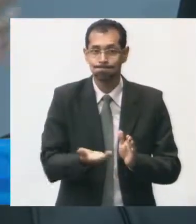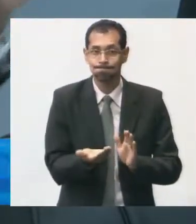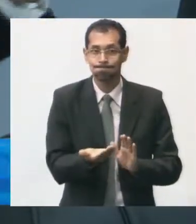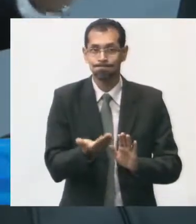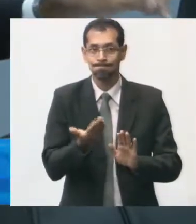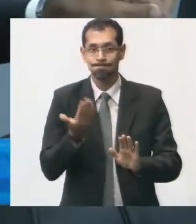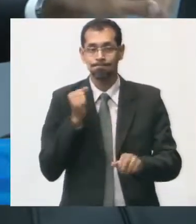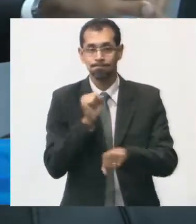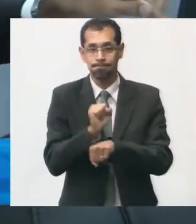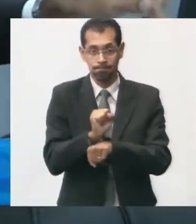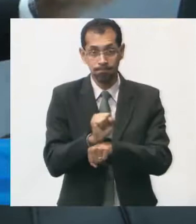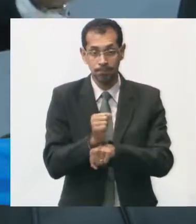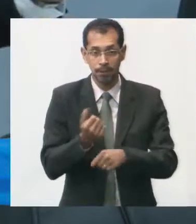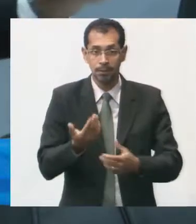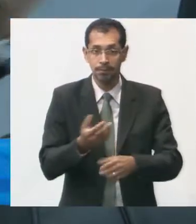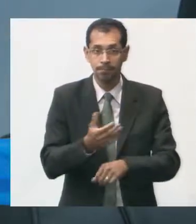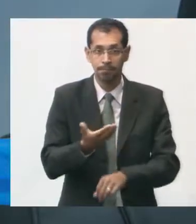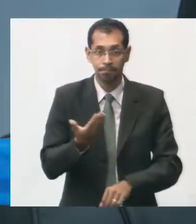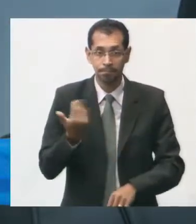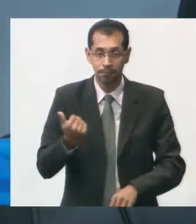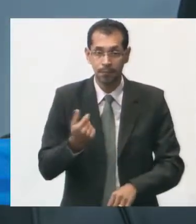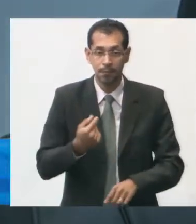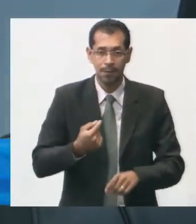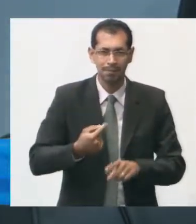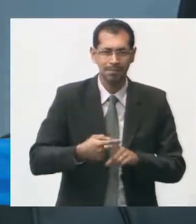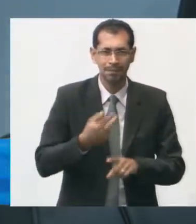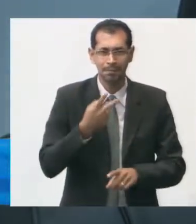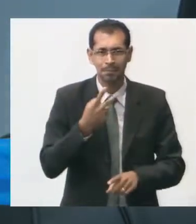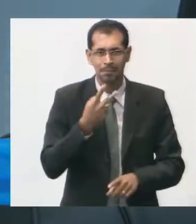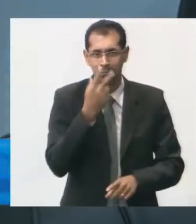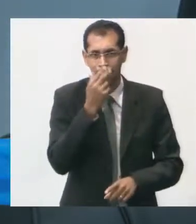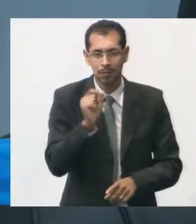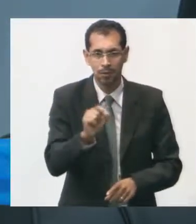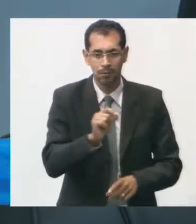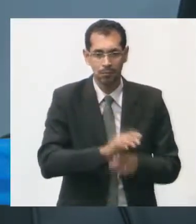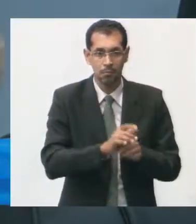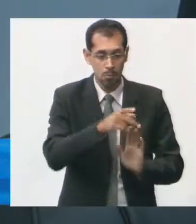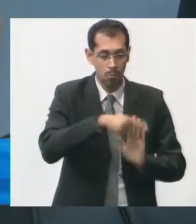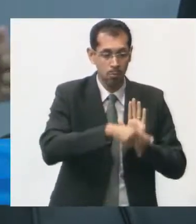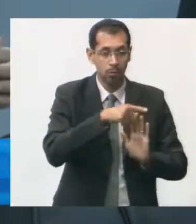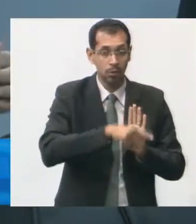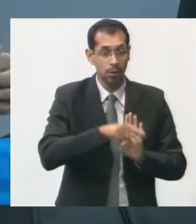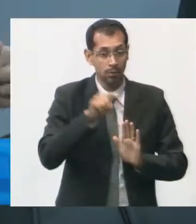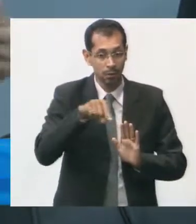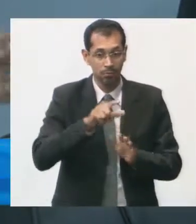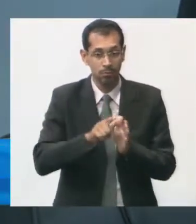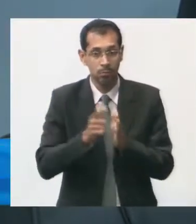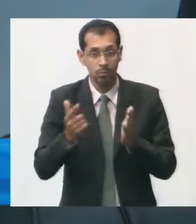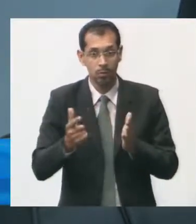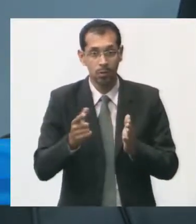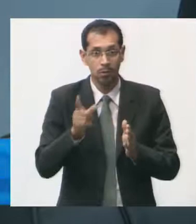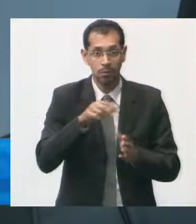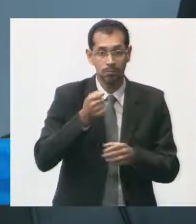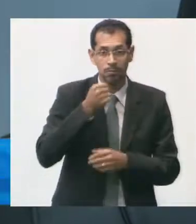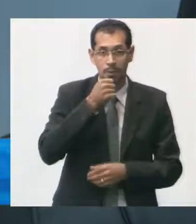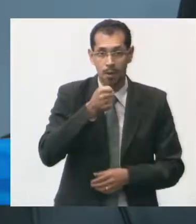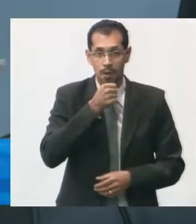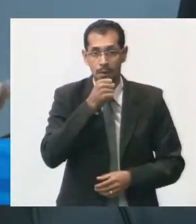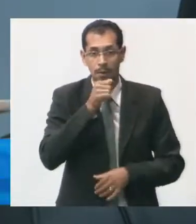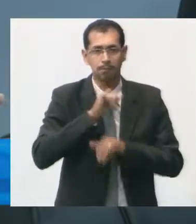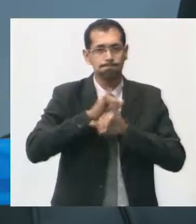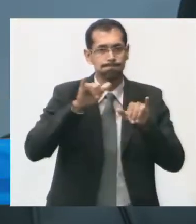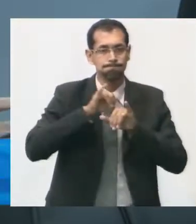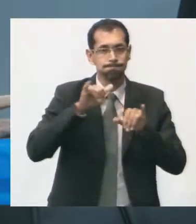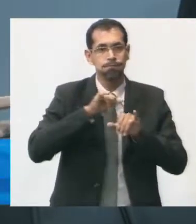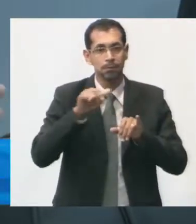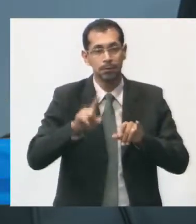que, apesar de boa o projeto divulgado pela imprensa, também falta o debate com a comunidade. Mais uma